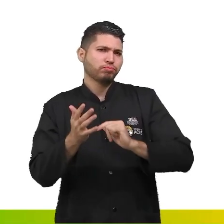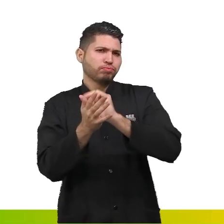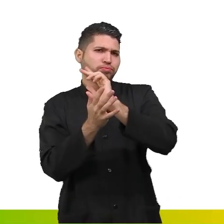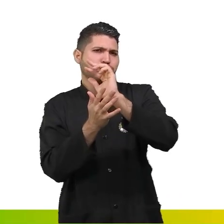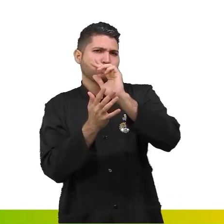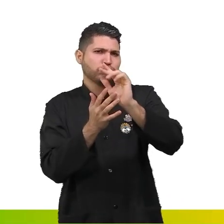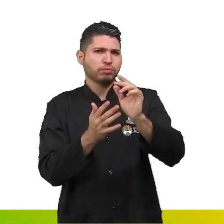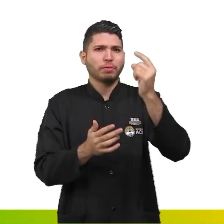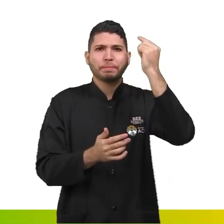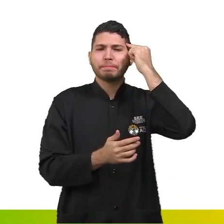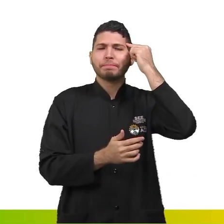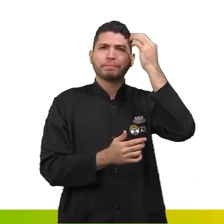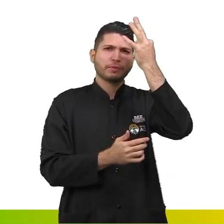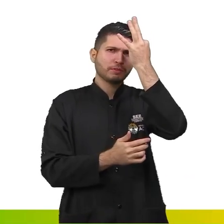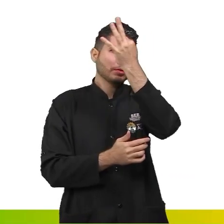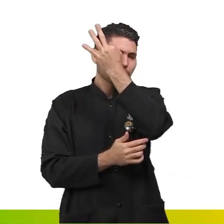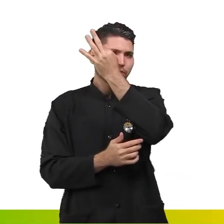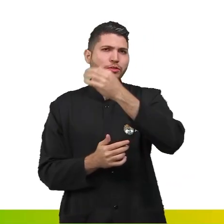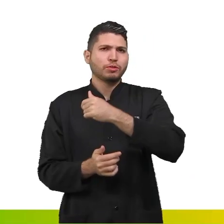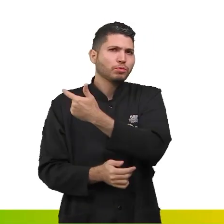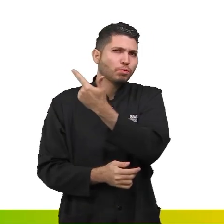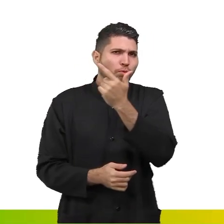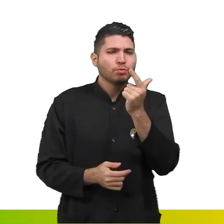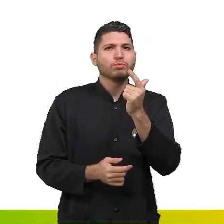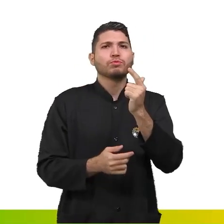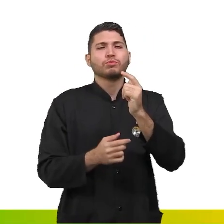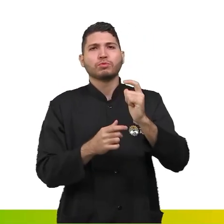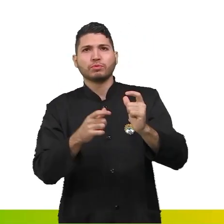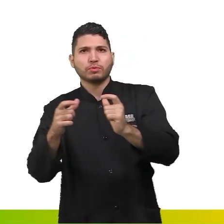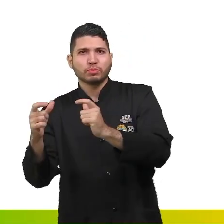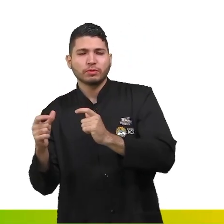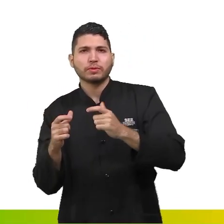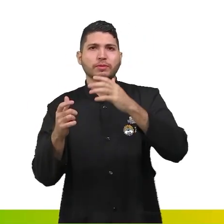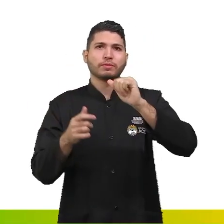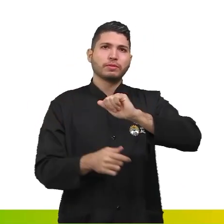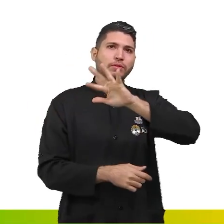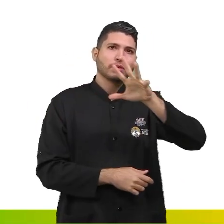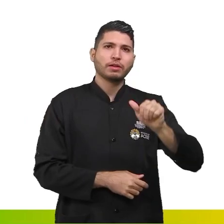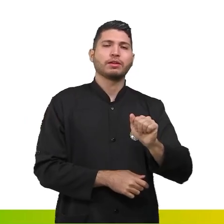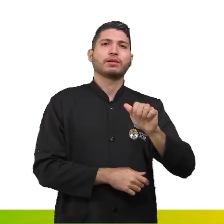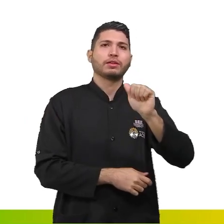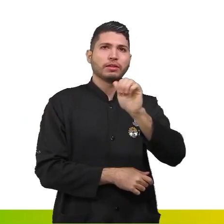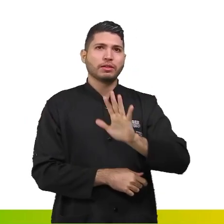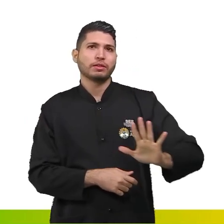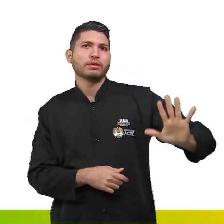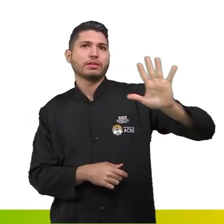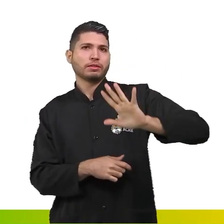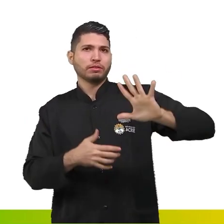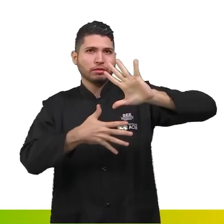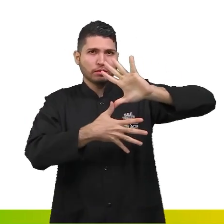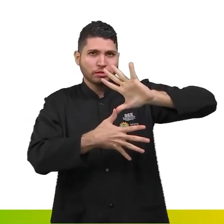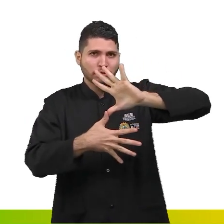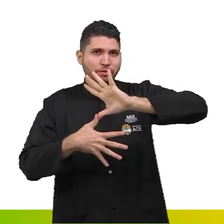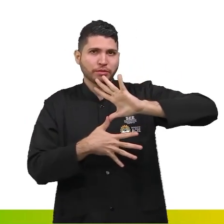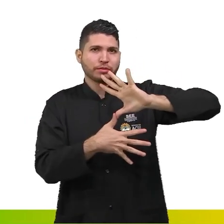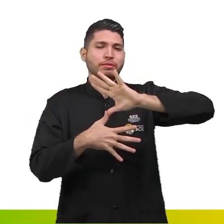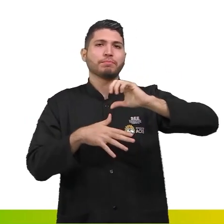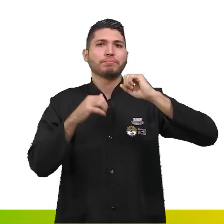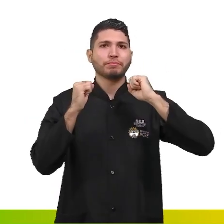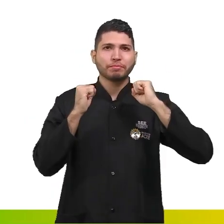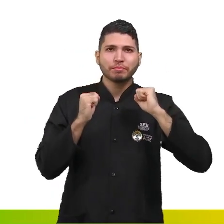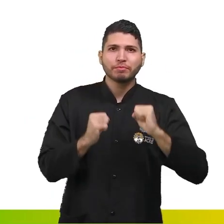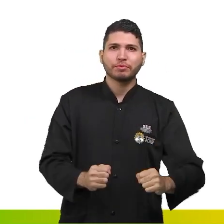pensamento filosófico em outras partes do mundo, como a África, a Ásia, as Américas, podemos